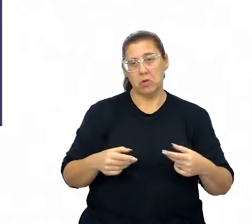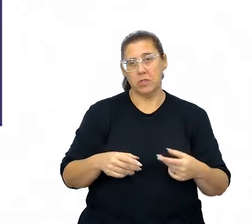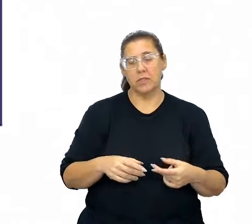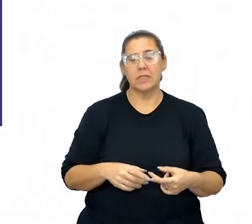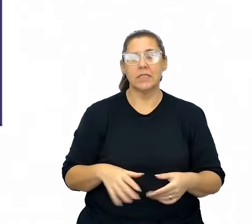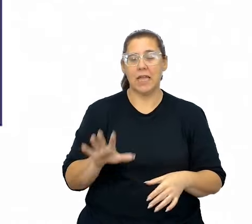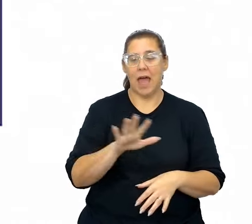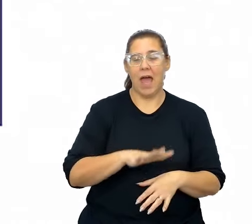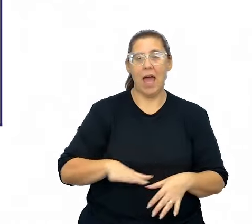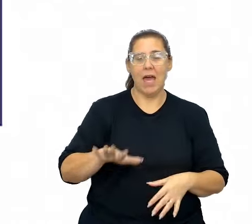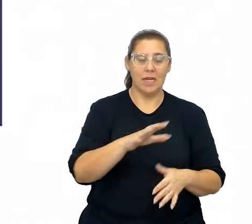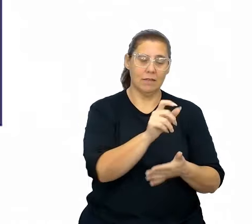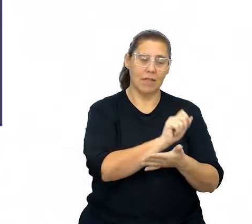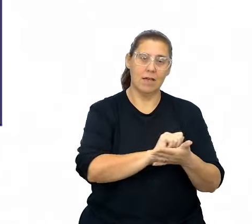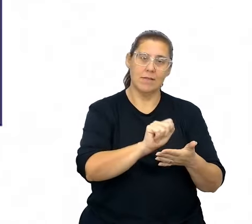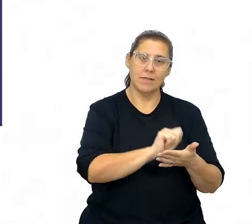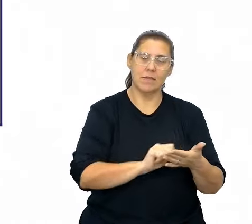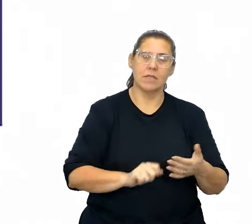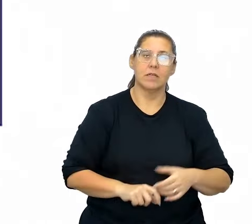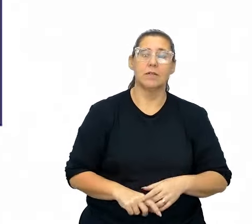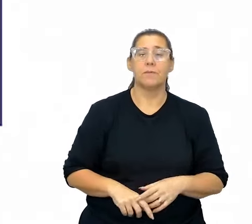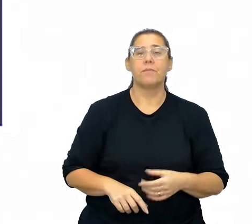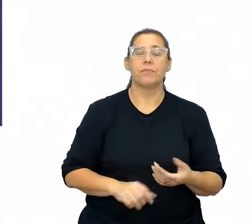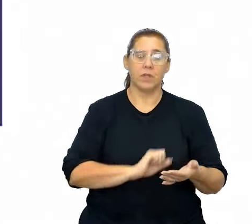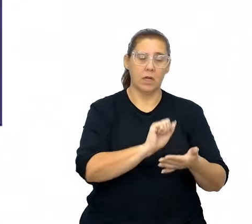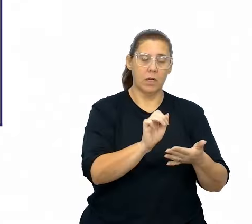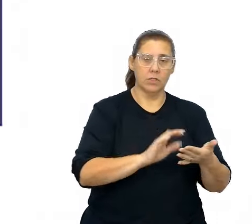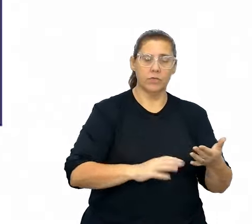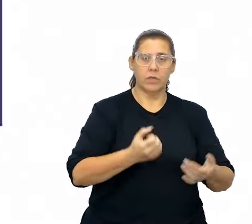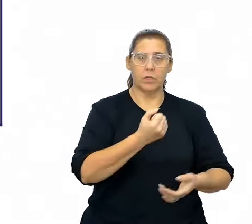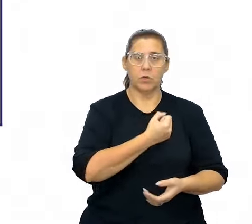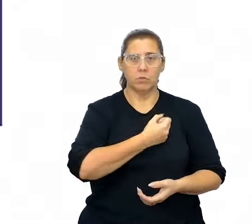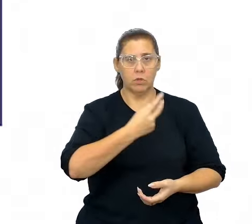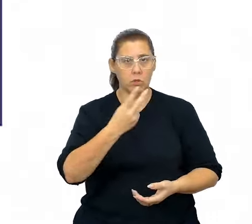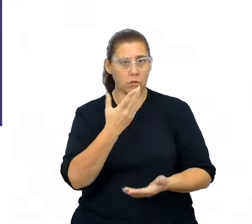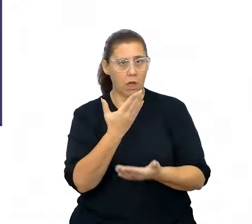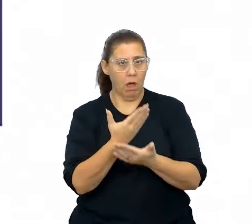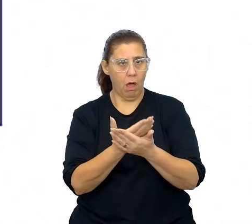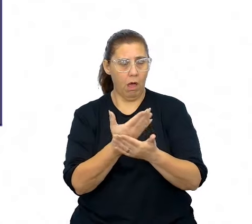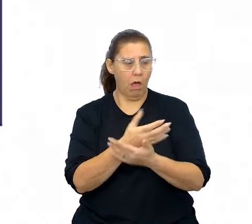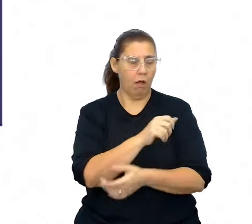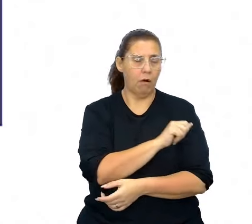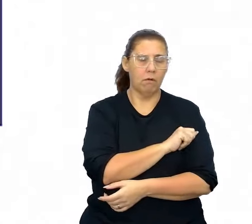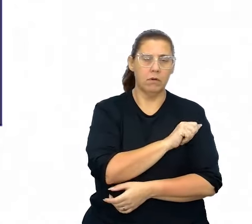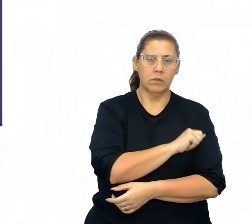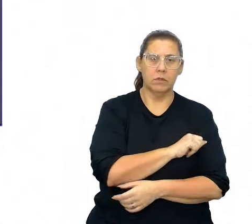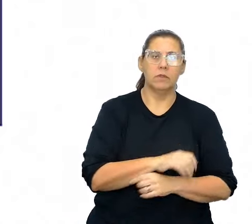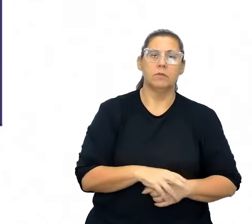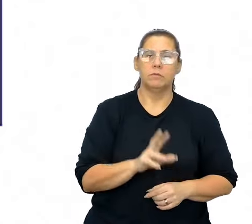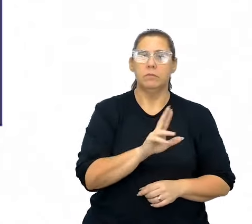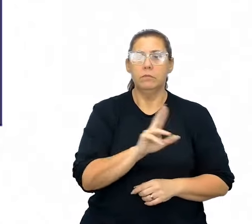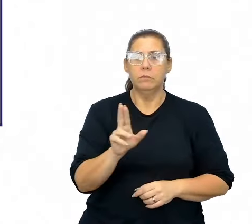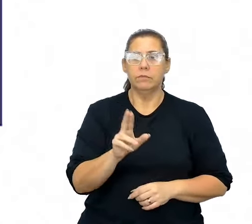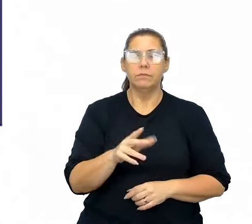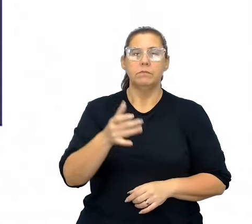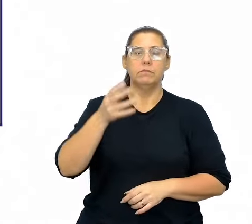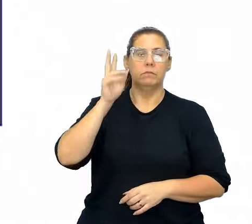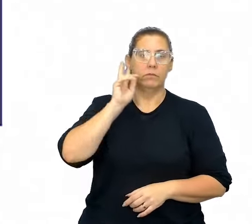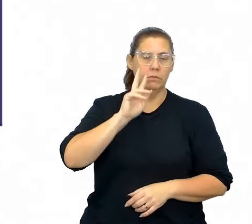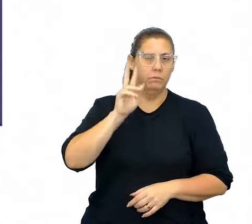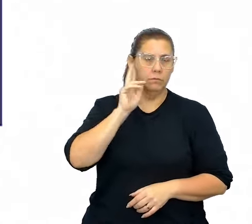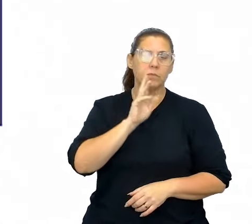de escrita. Como na atividade 2, os estudantes farão uma escrita individual do nome de uma lenda